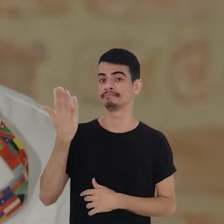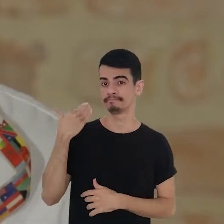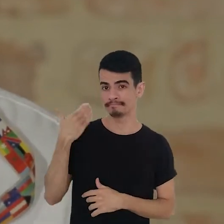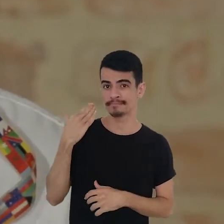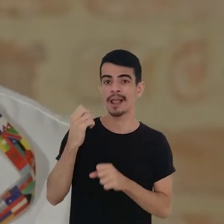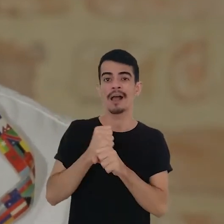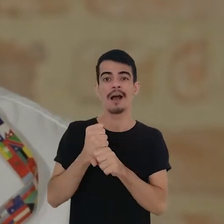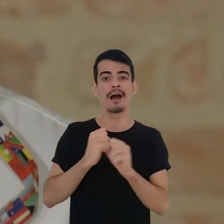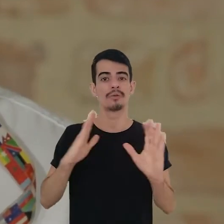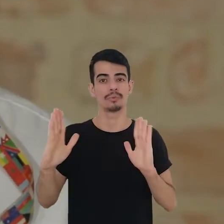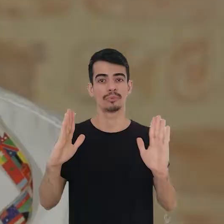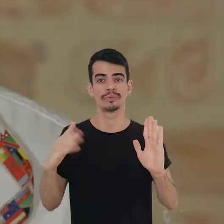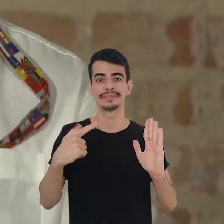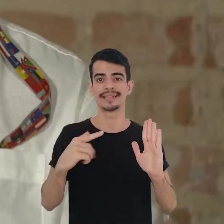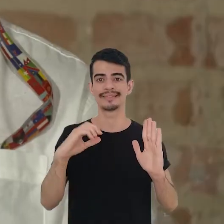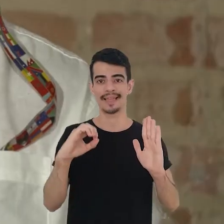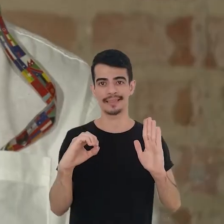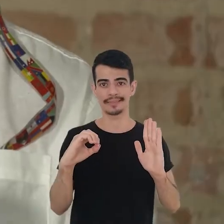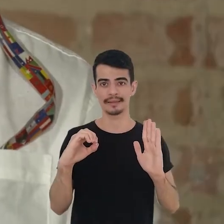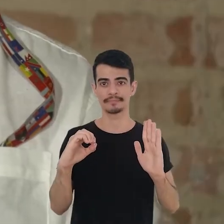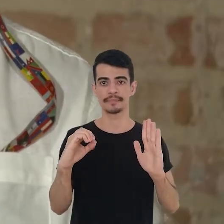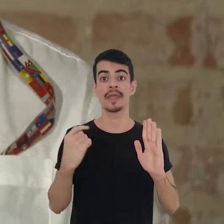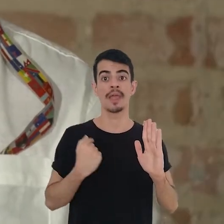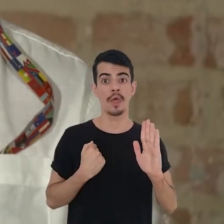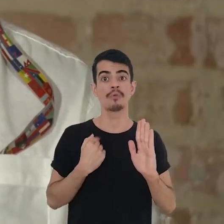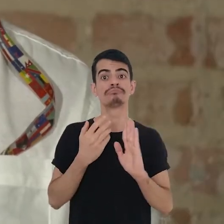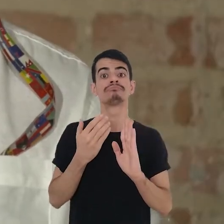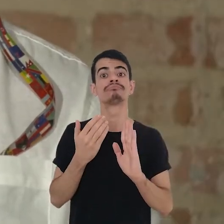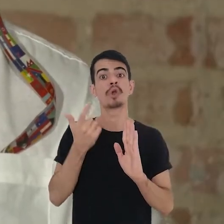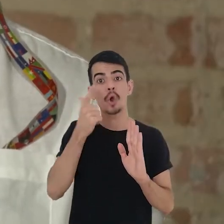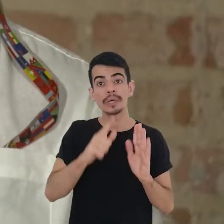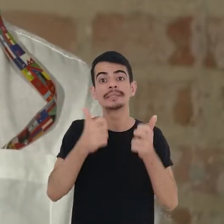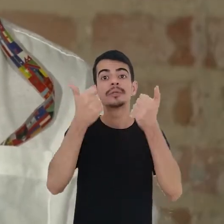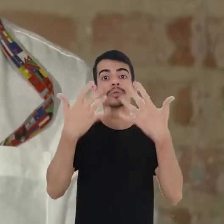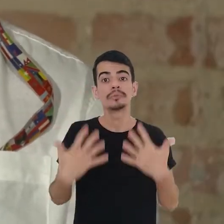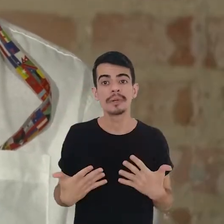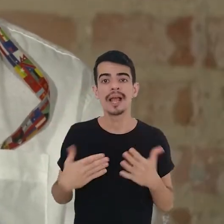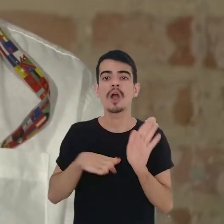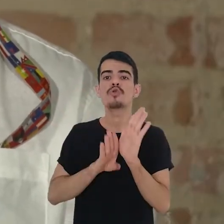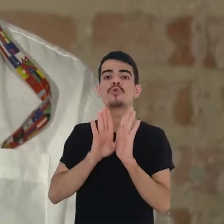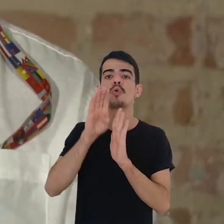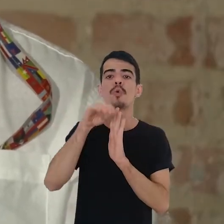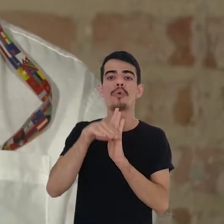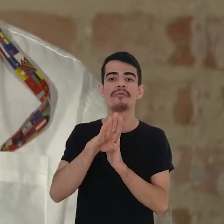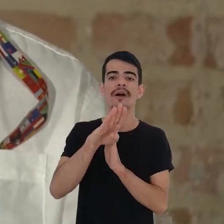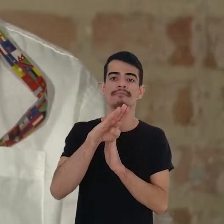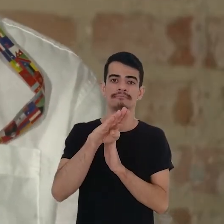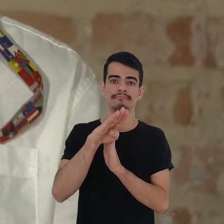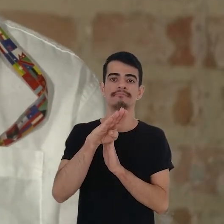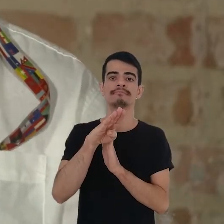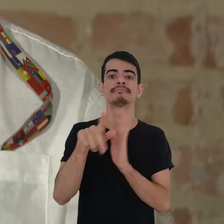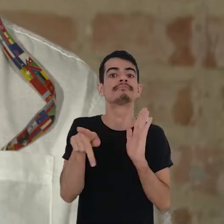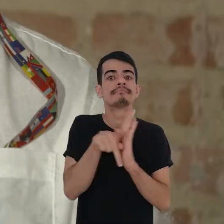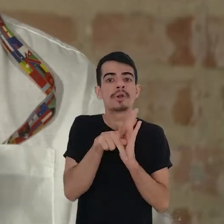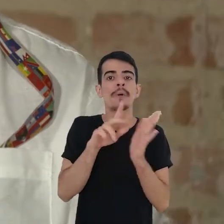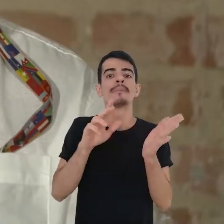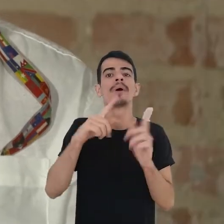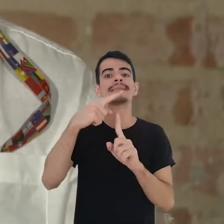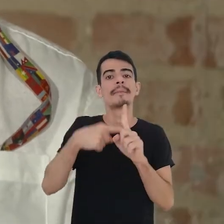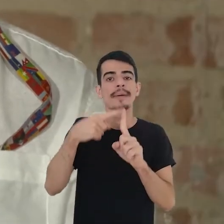meados da década de 70, eu posso explicar a curva de temperatura global